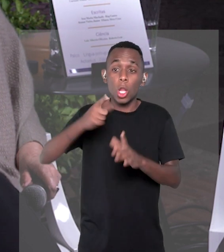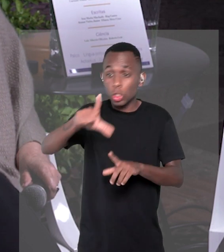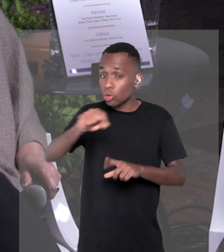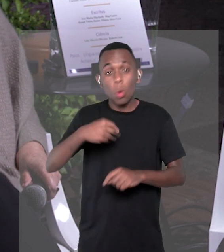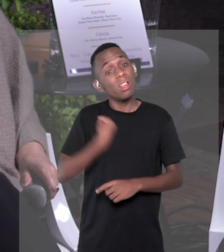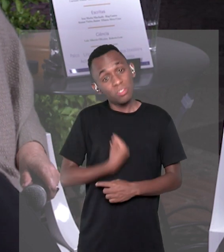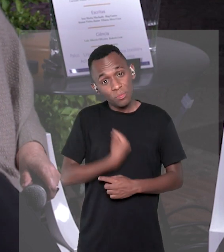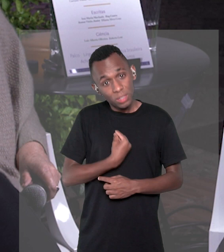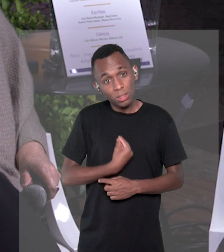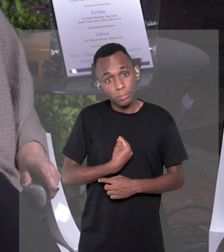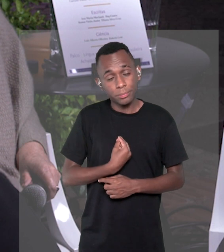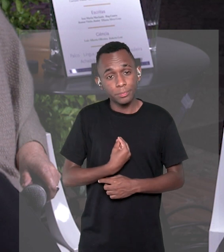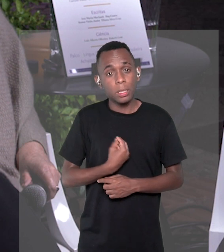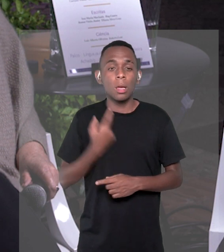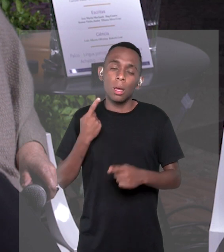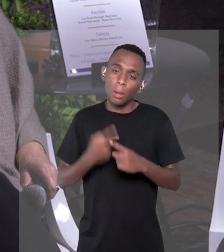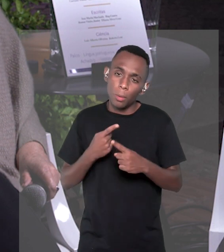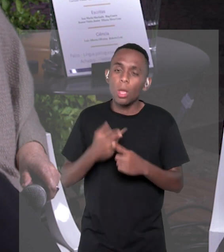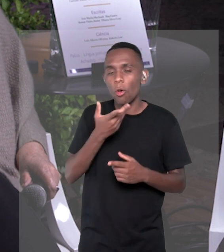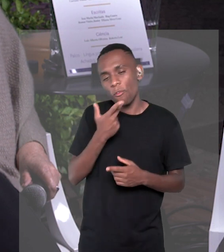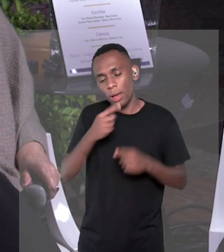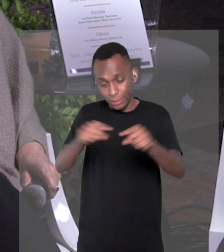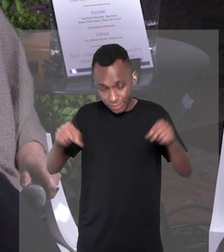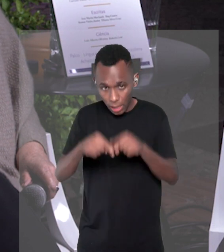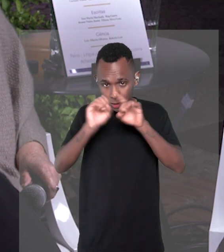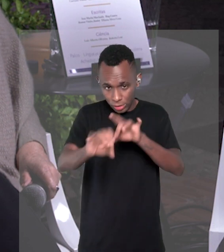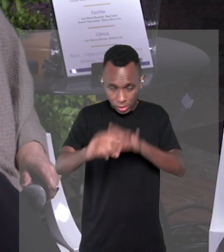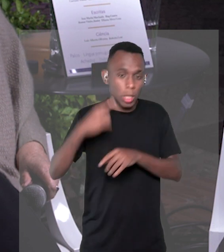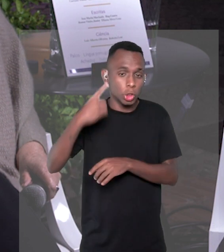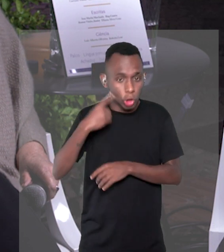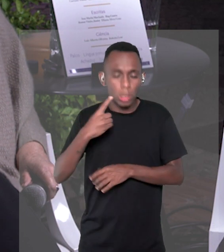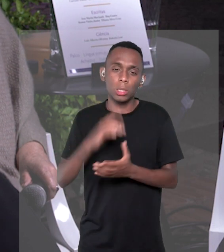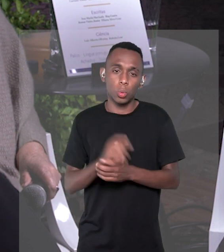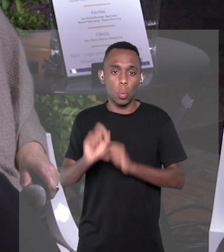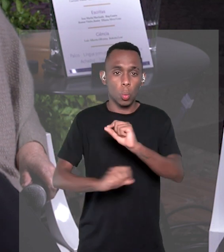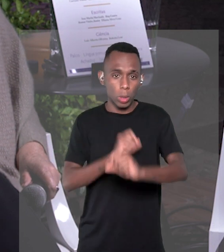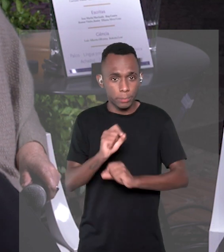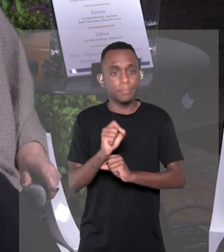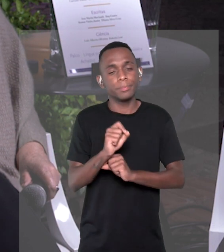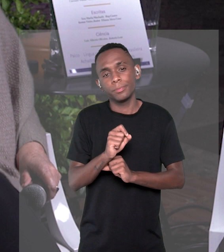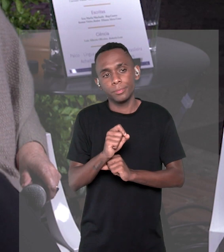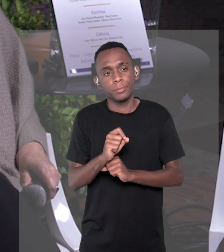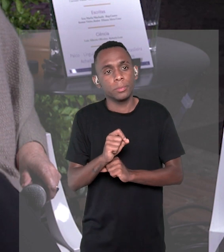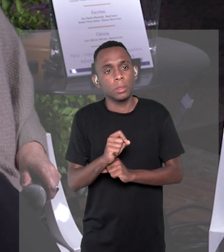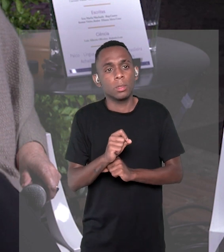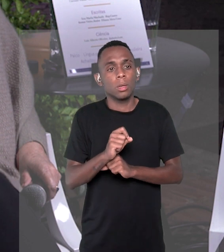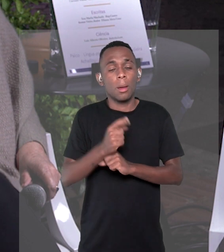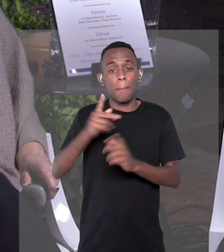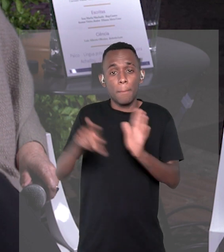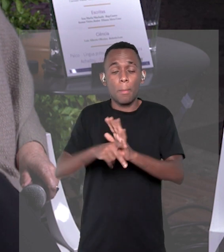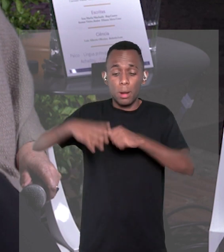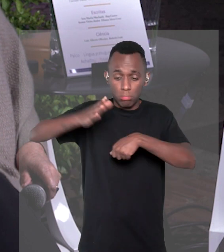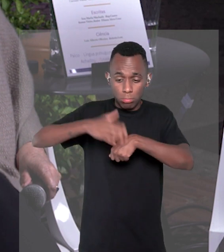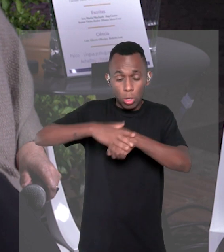vivido com a democracia como a forma de viver, como a escolha da gente para viver. Porque eu falo isso em sala de